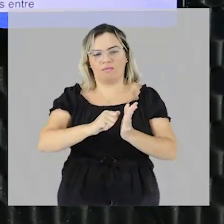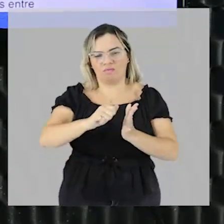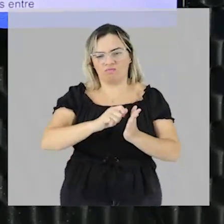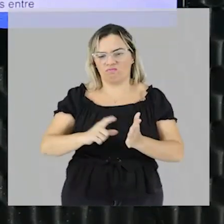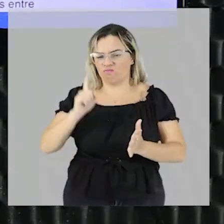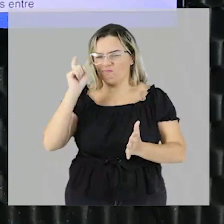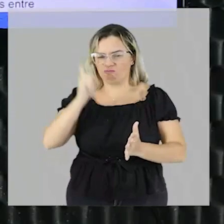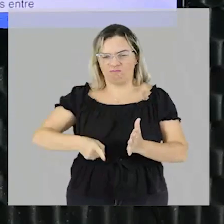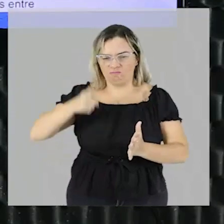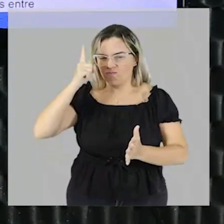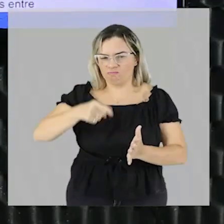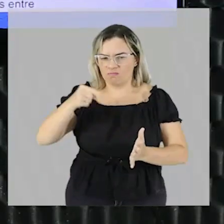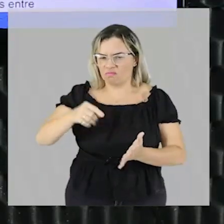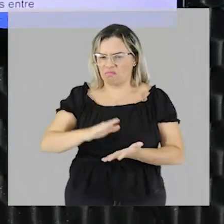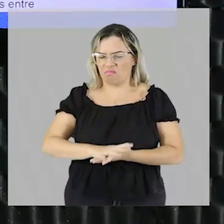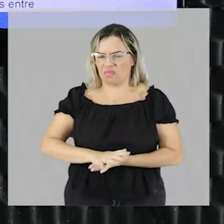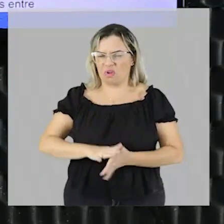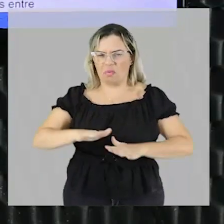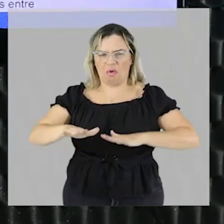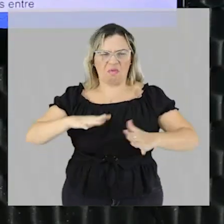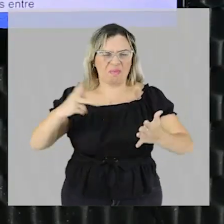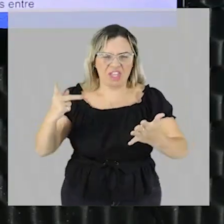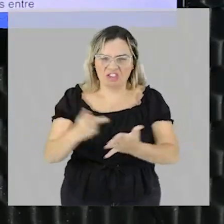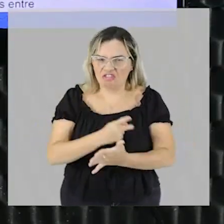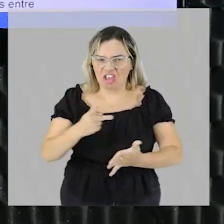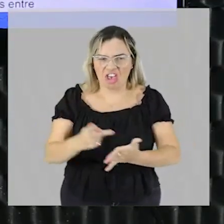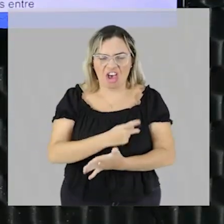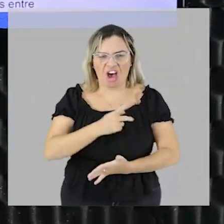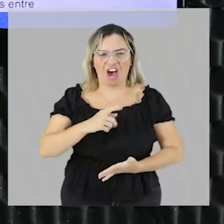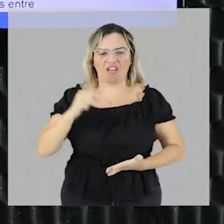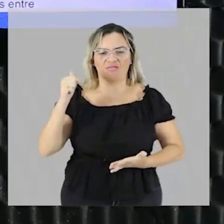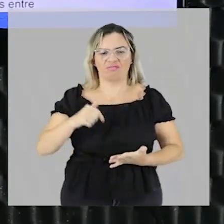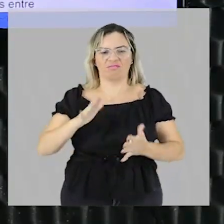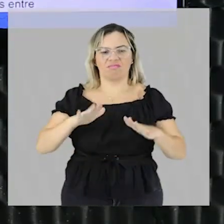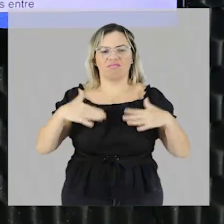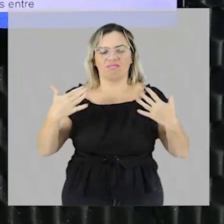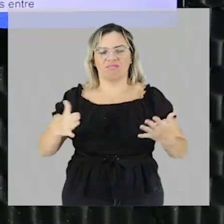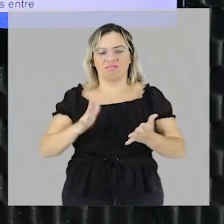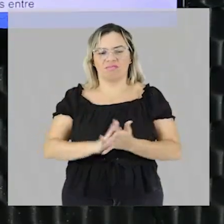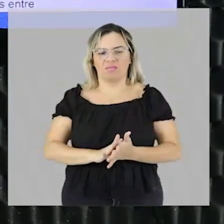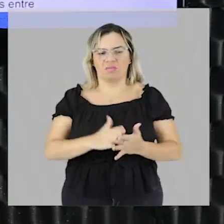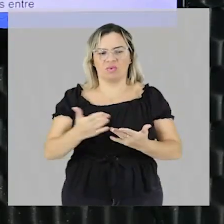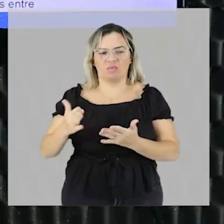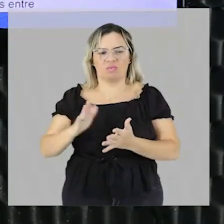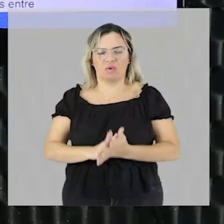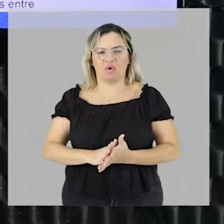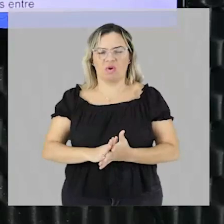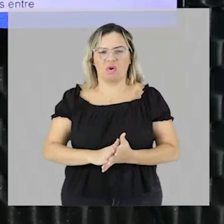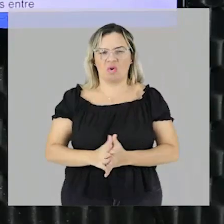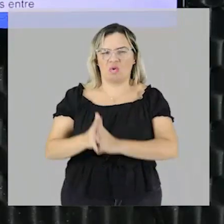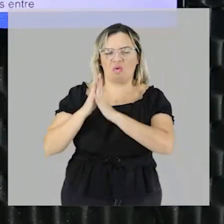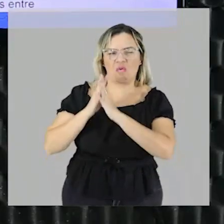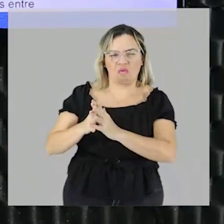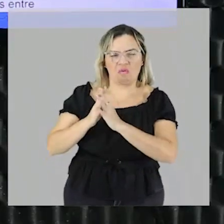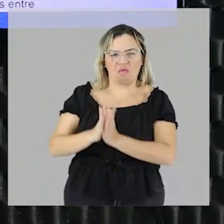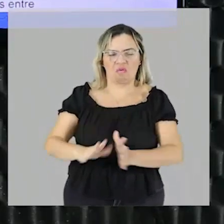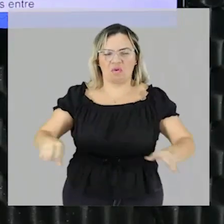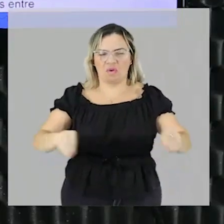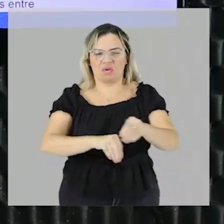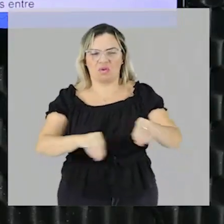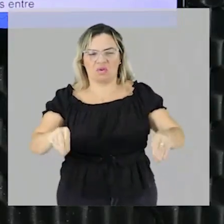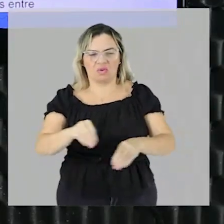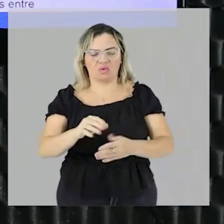movimento, né? Repare que a Gazeta chama o movimento como um desvio da normalidade,